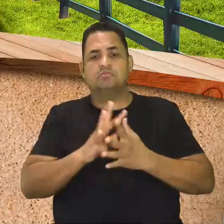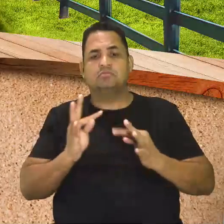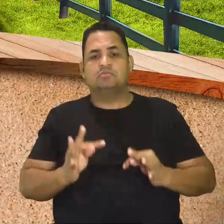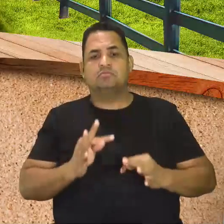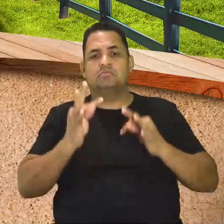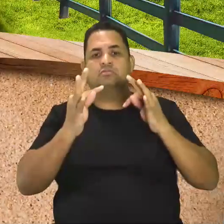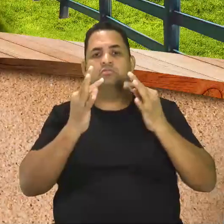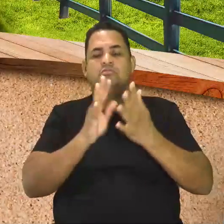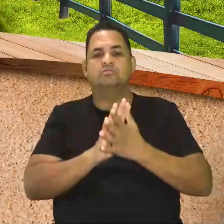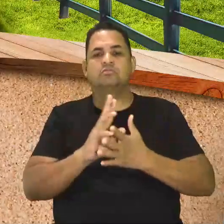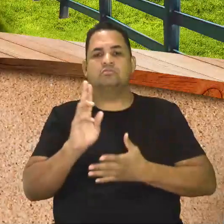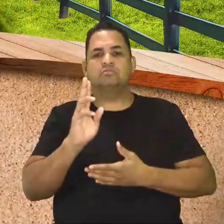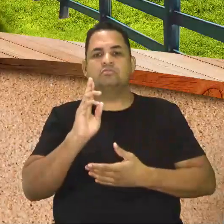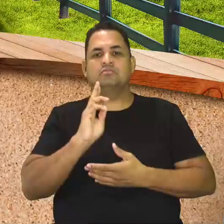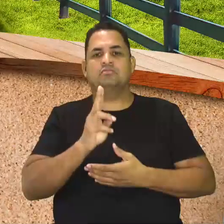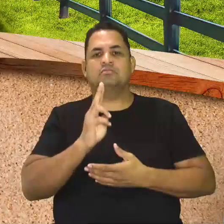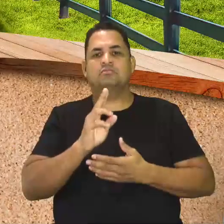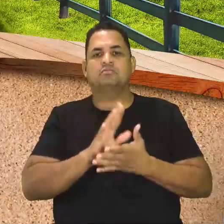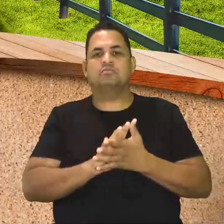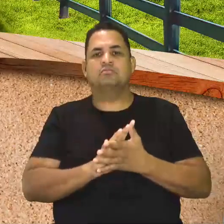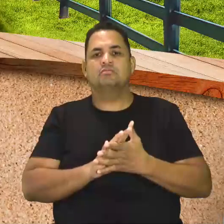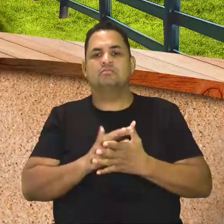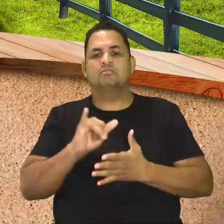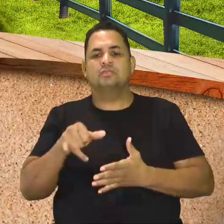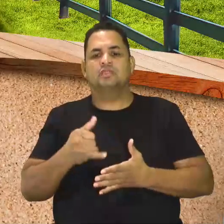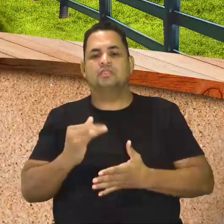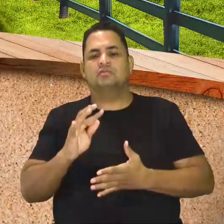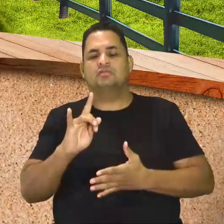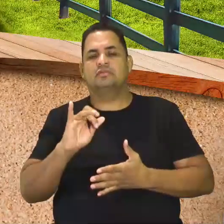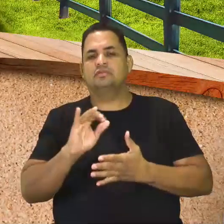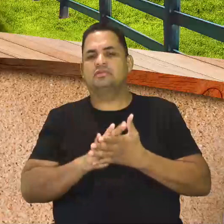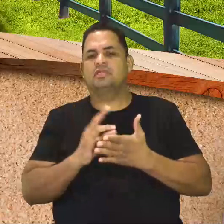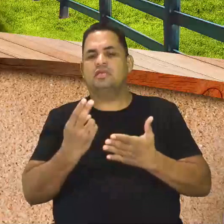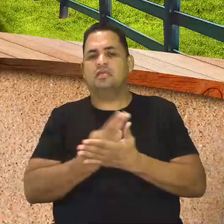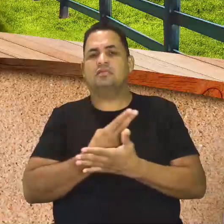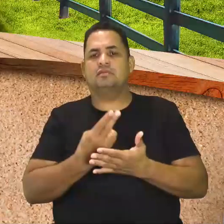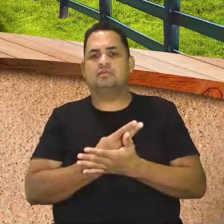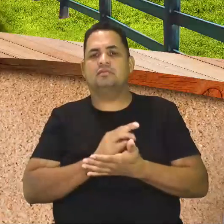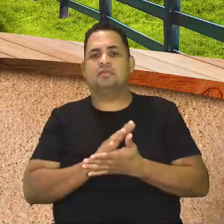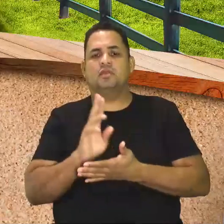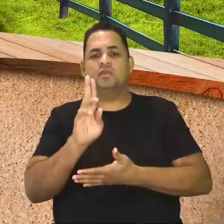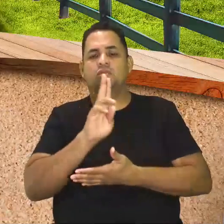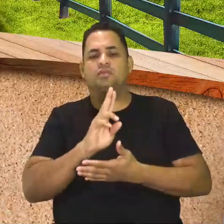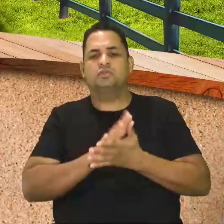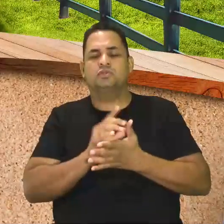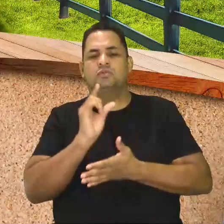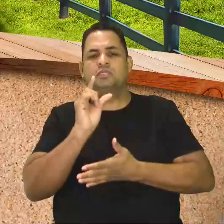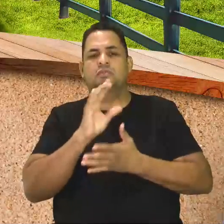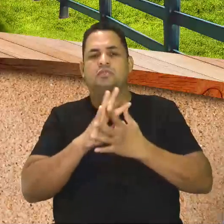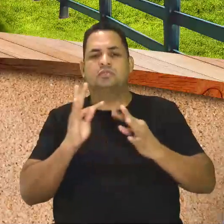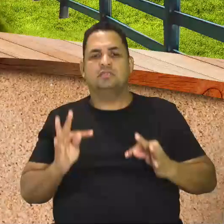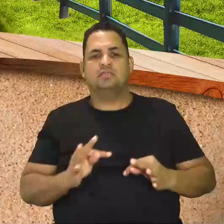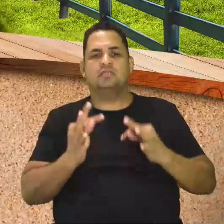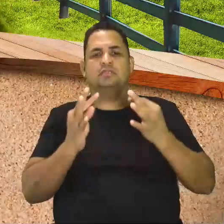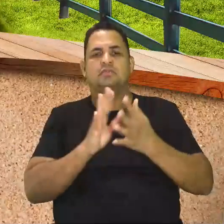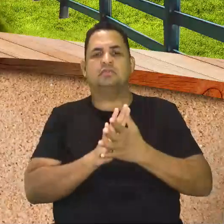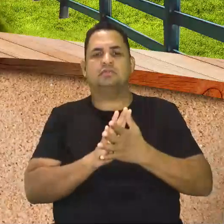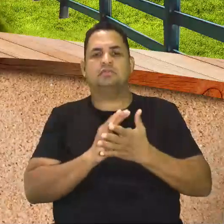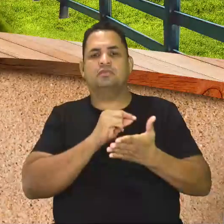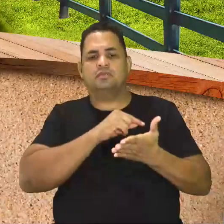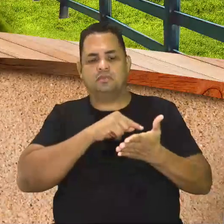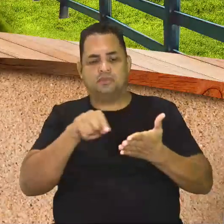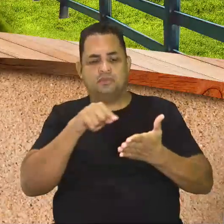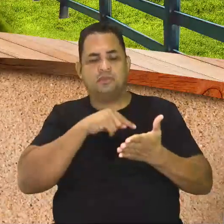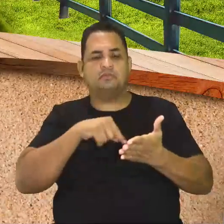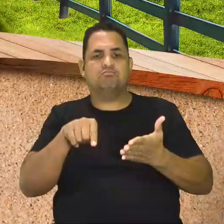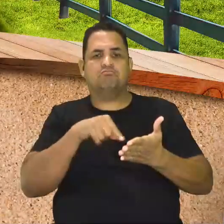O Sâmio sempre fala isso. Jefferson, presta atenção, não está errado não, é que ele não colocou o termo técnico. Aí o Sâmio fala assim para mim, sublinha